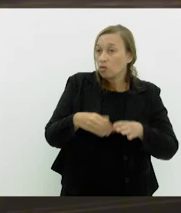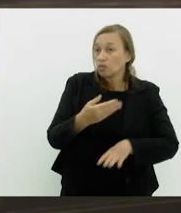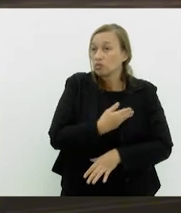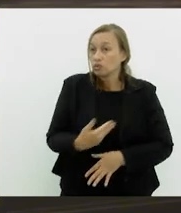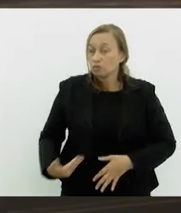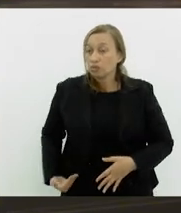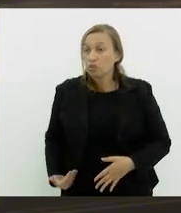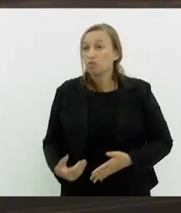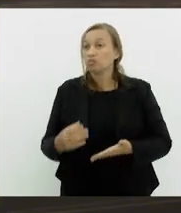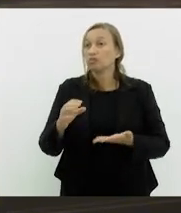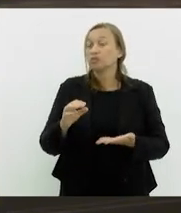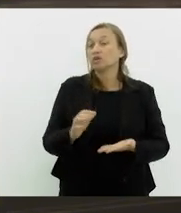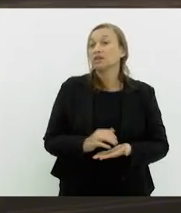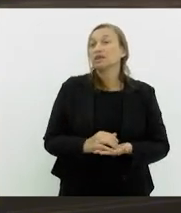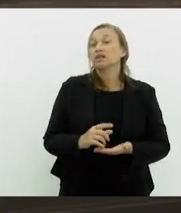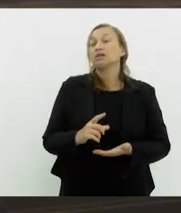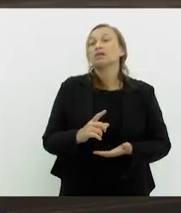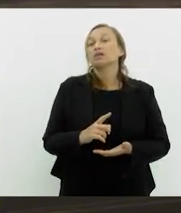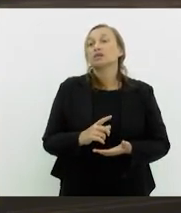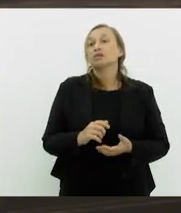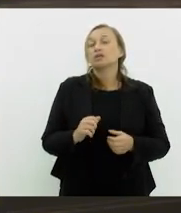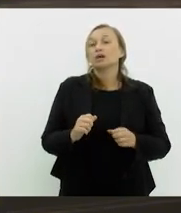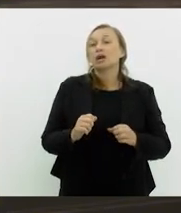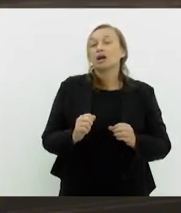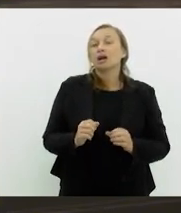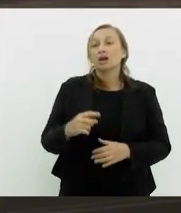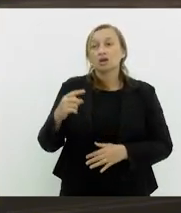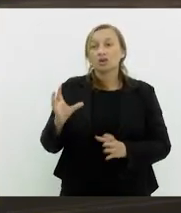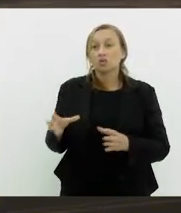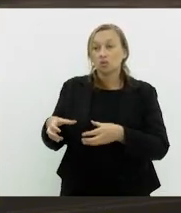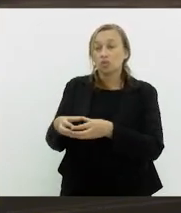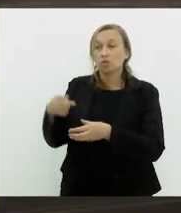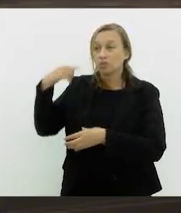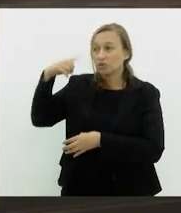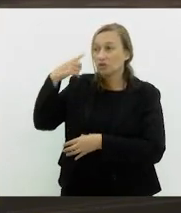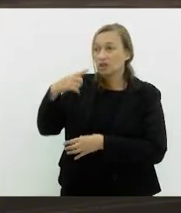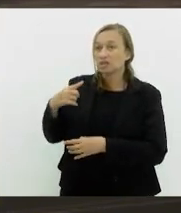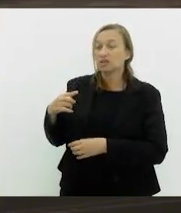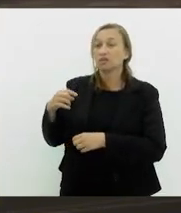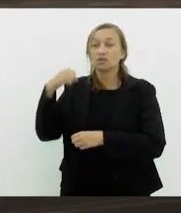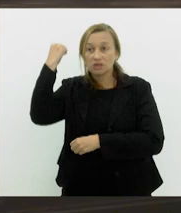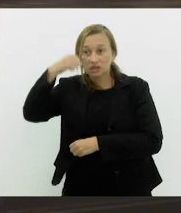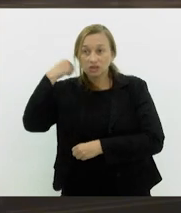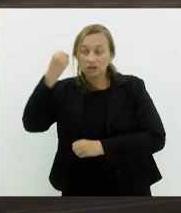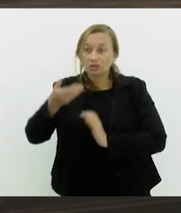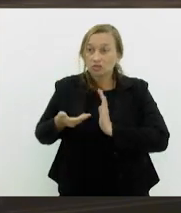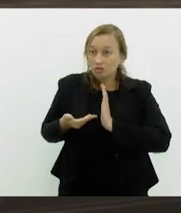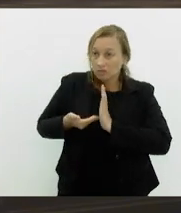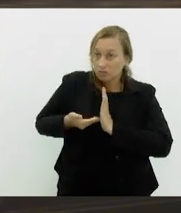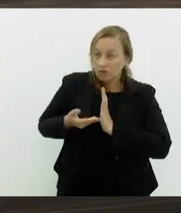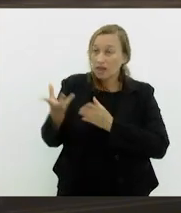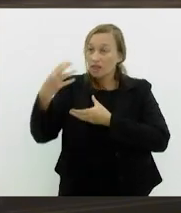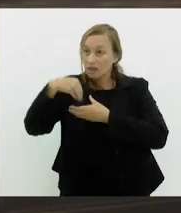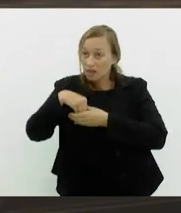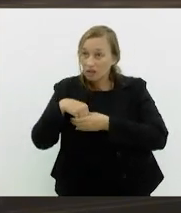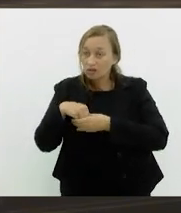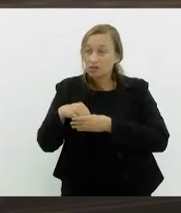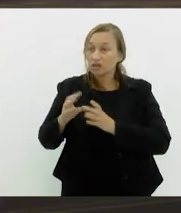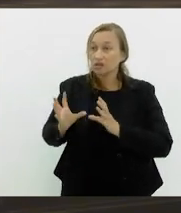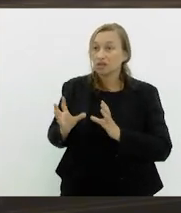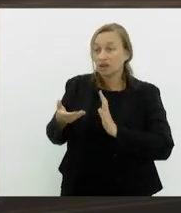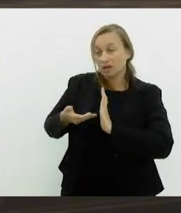PGEs. Estamos na advocacia do Senado, mais recentemente na advocacia da Câmara dos Deputados, dentro da Câmara dos Deputados,